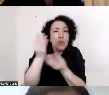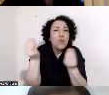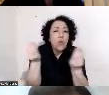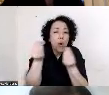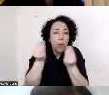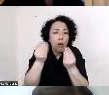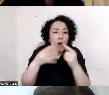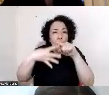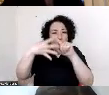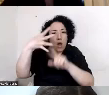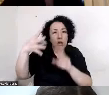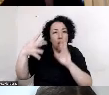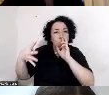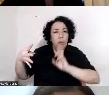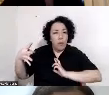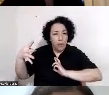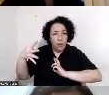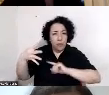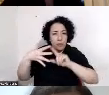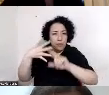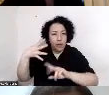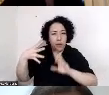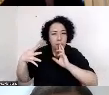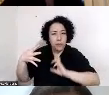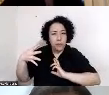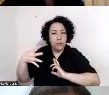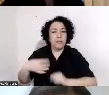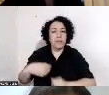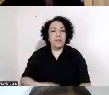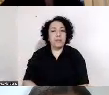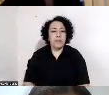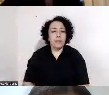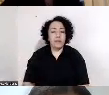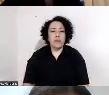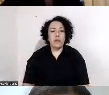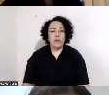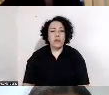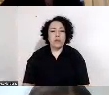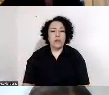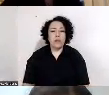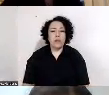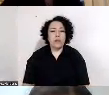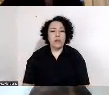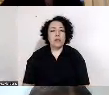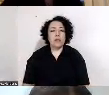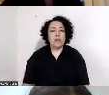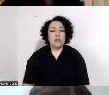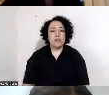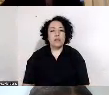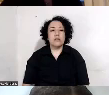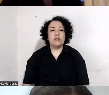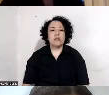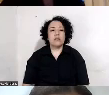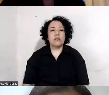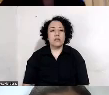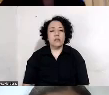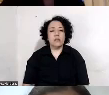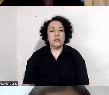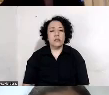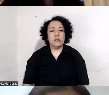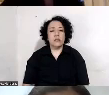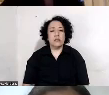tivemos. They said they needed to have executive function skills, that is, how to study, how to do projects,